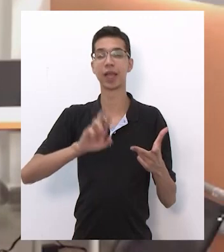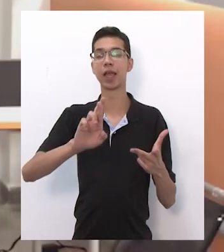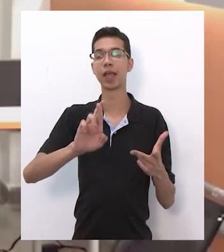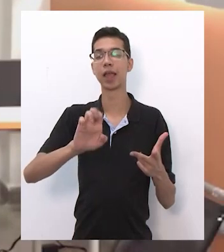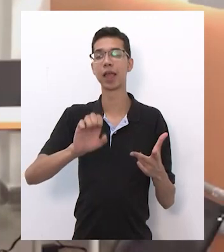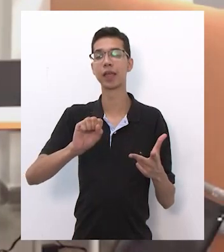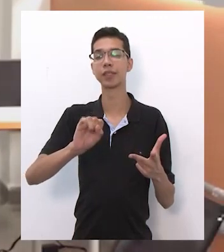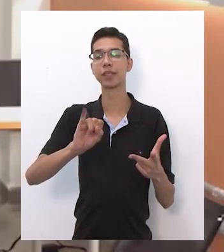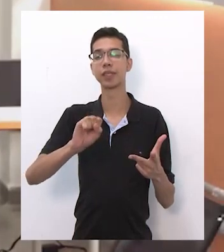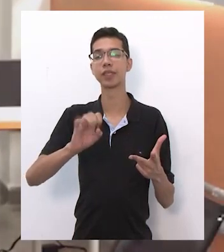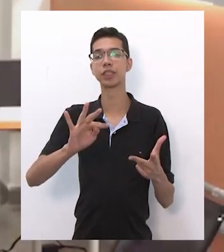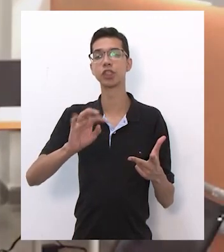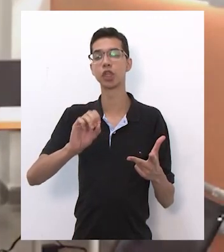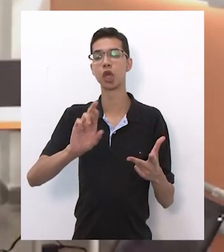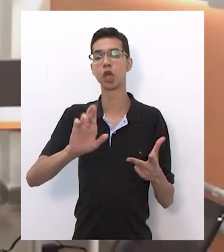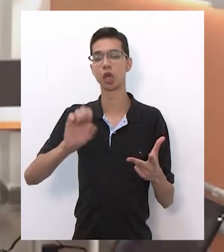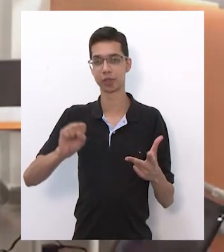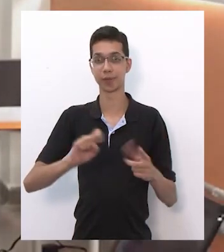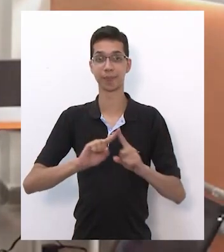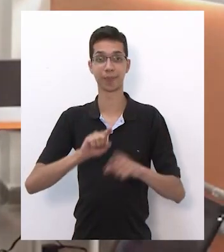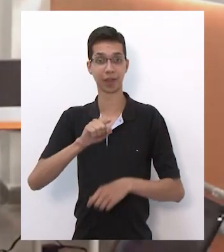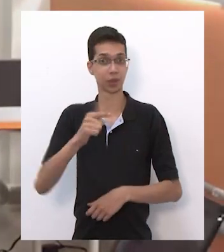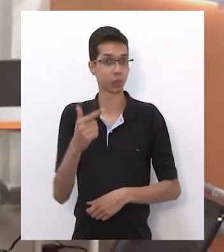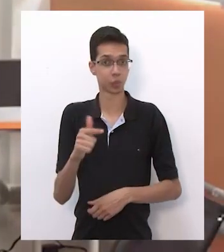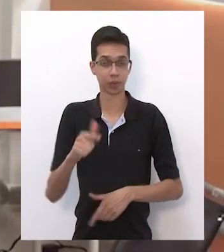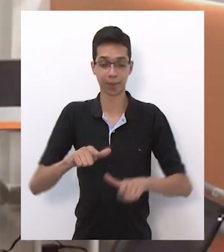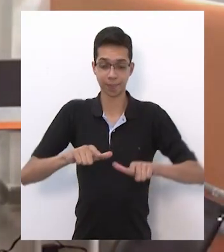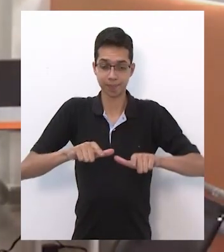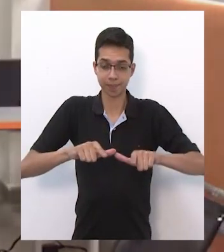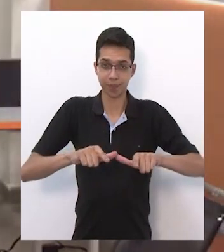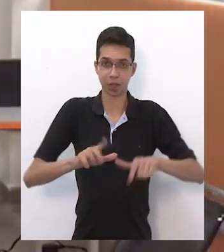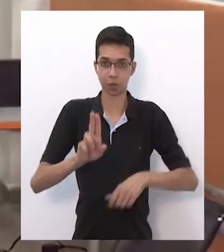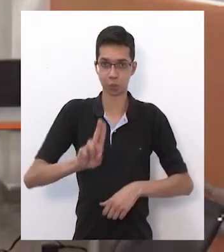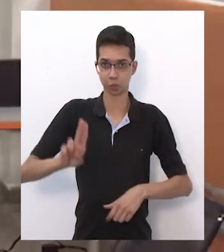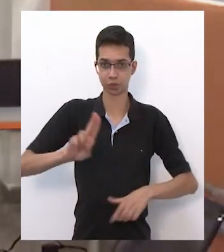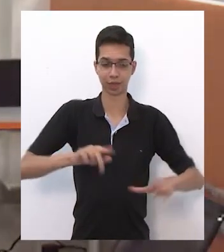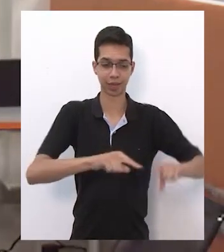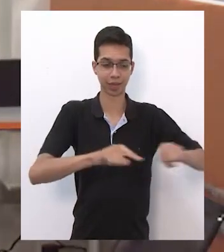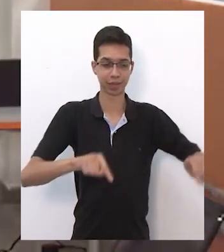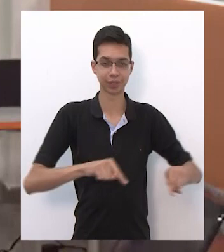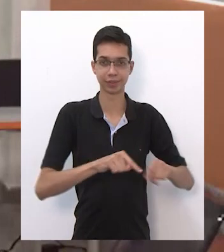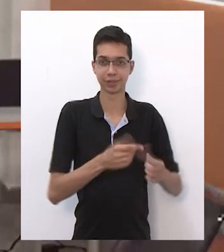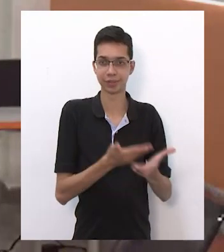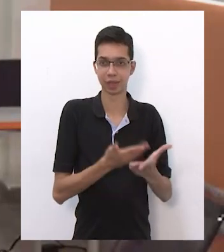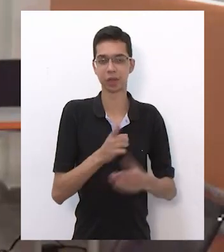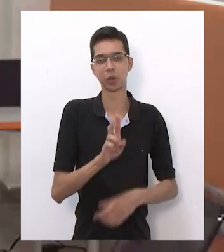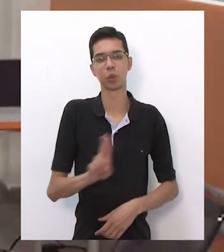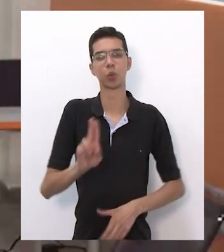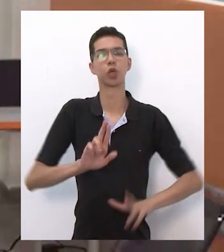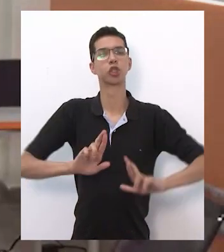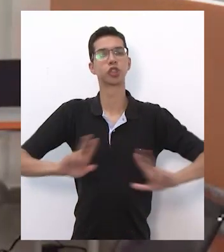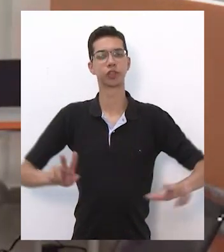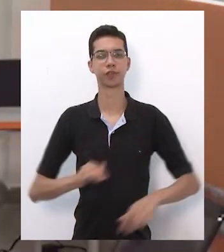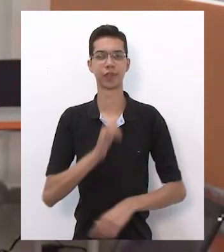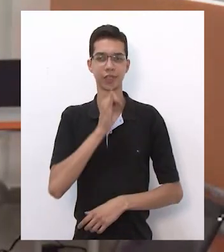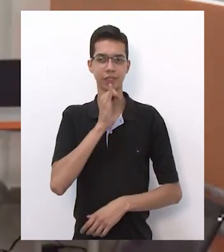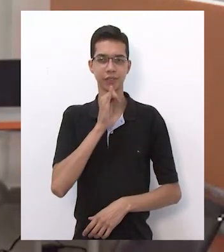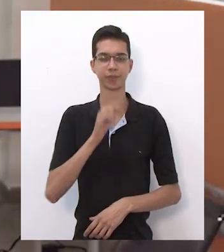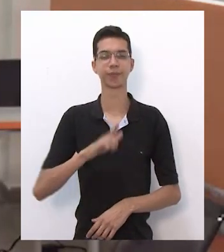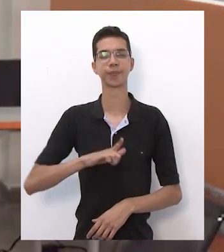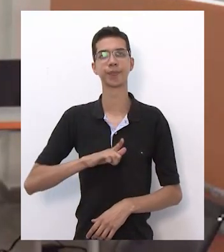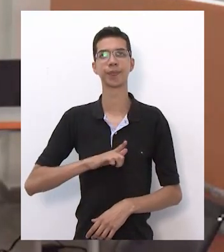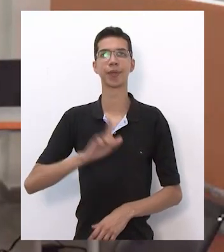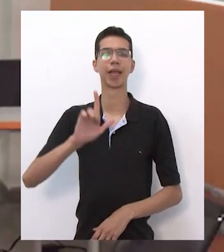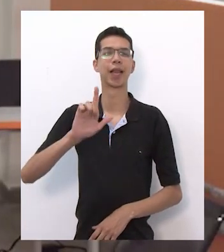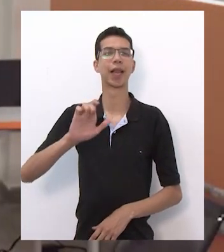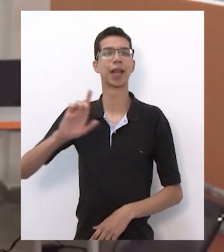essa limitação de não ter a placa física em sala de aula, vai usar uma placa simulada. Você arrasta uma placa, arrasta um LED, arrasta